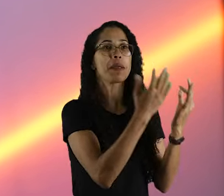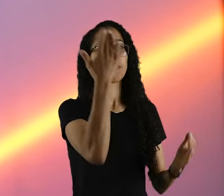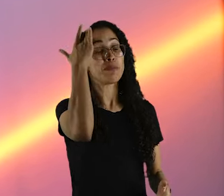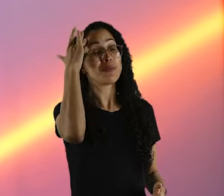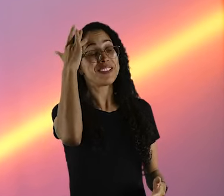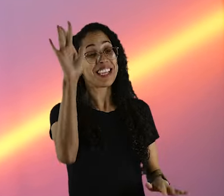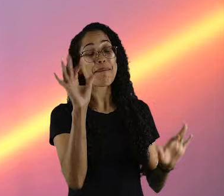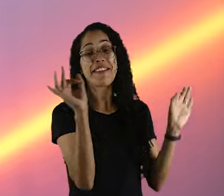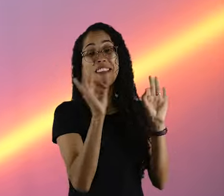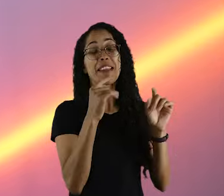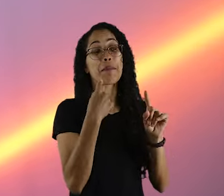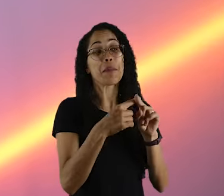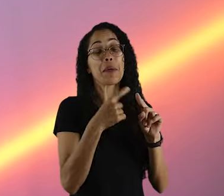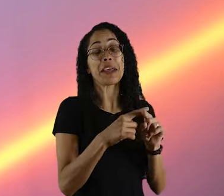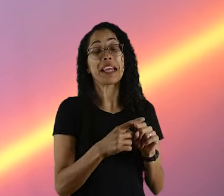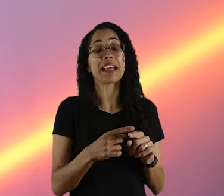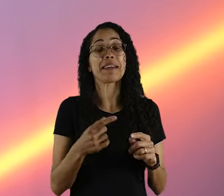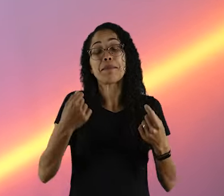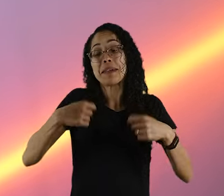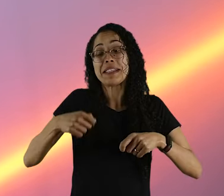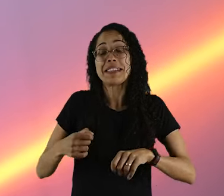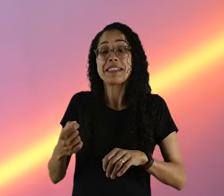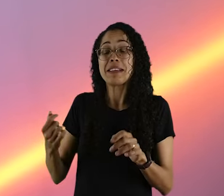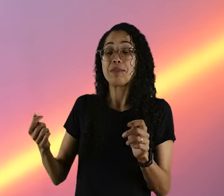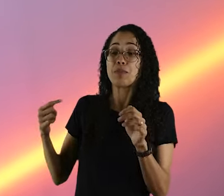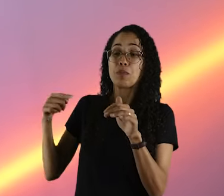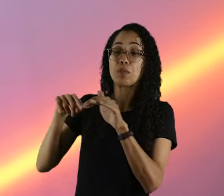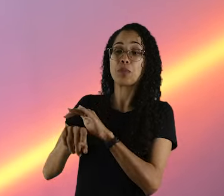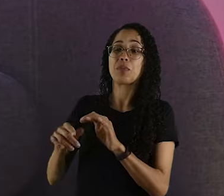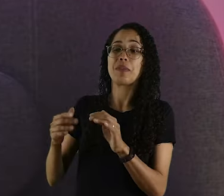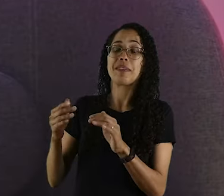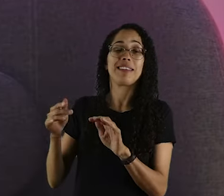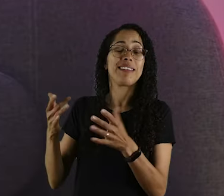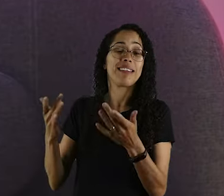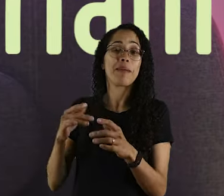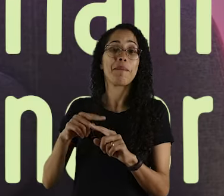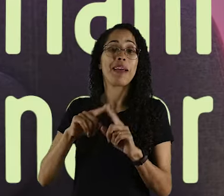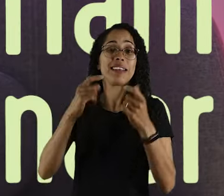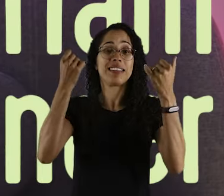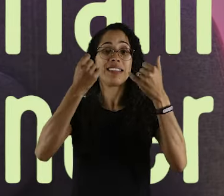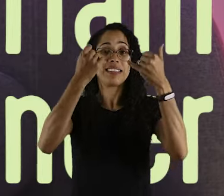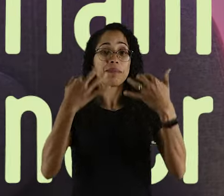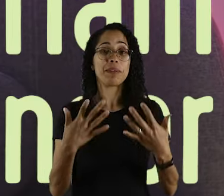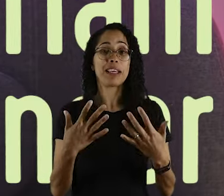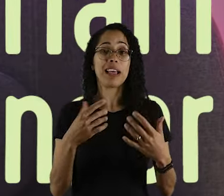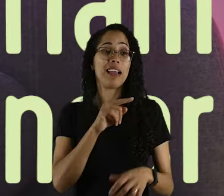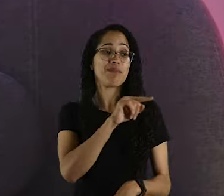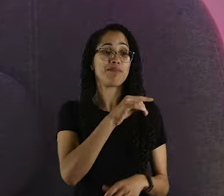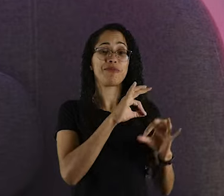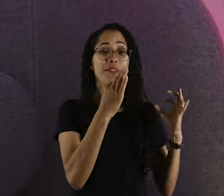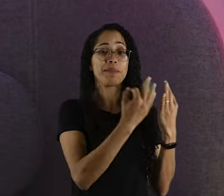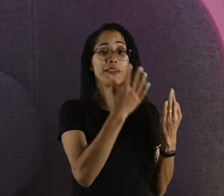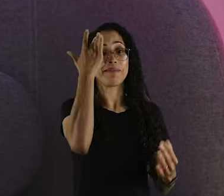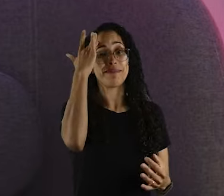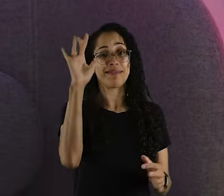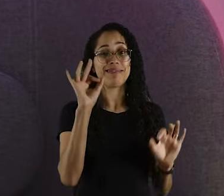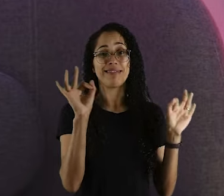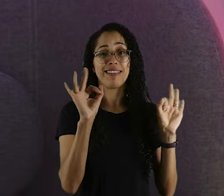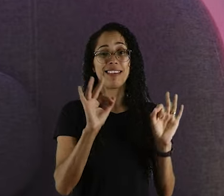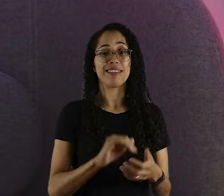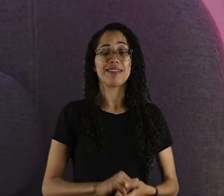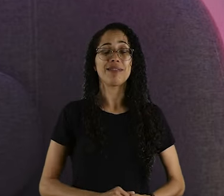o computador ligado se é só eu desligar e dormir. Mas se eu fosse explicar, também não iriam entender. E eu acho